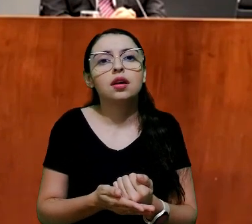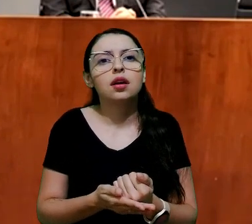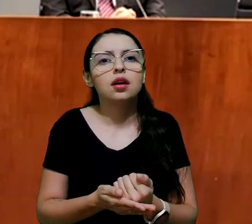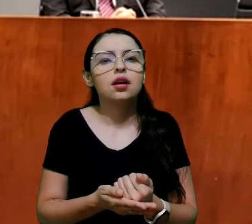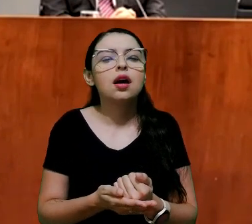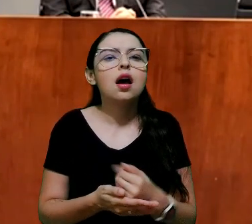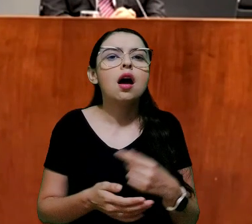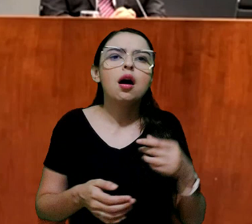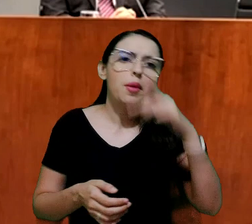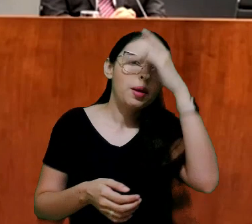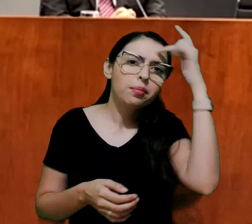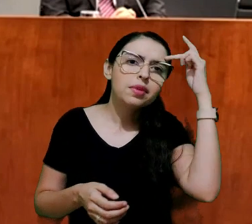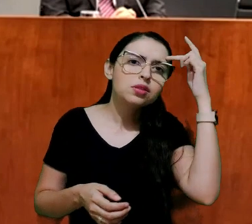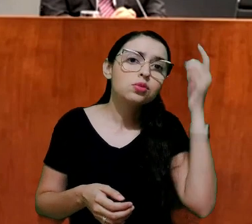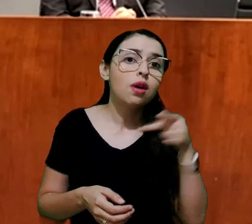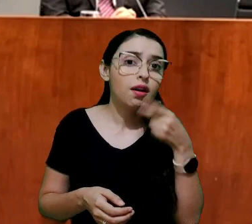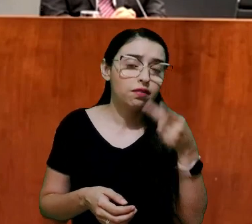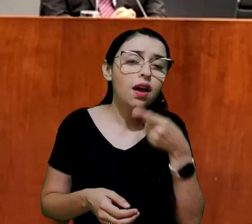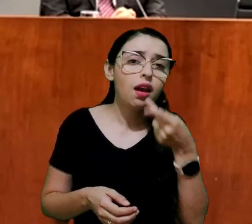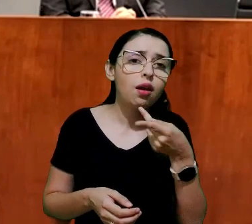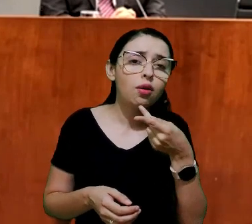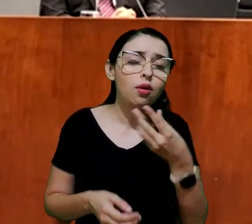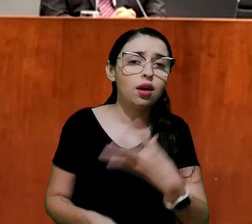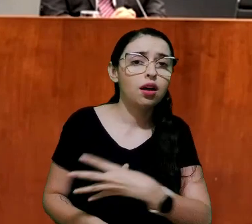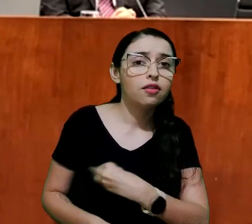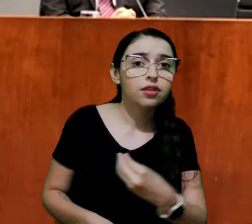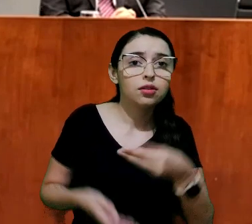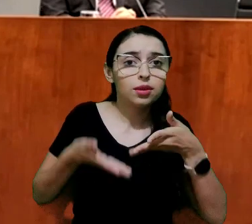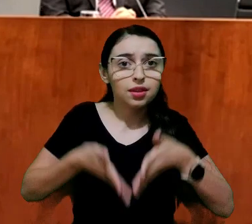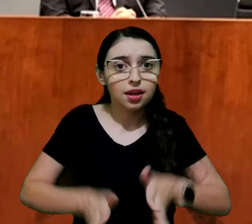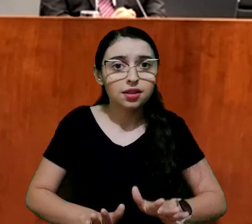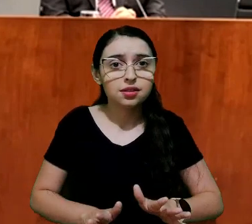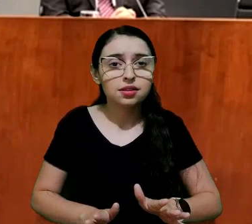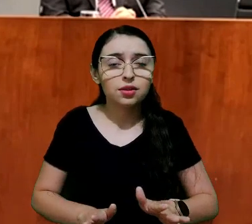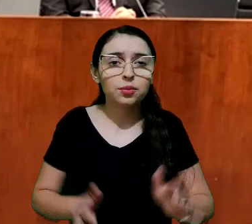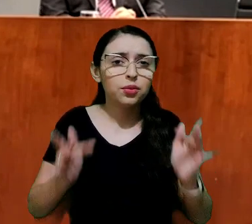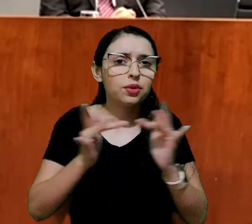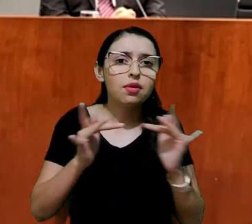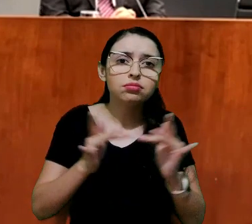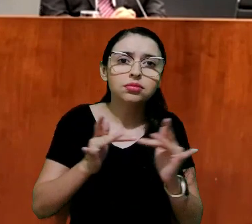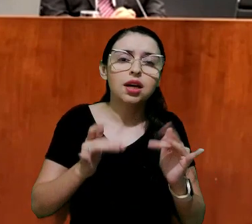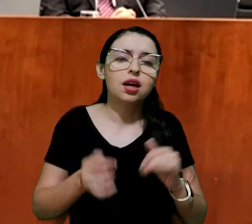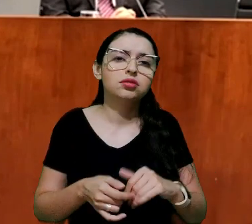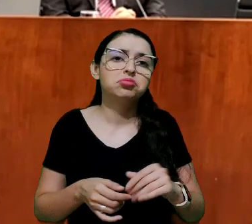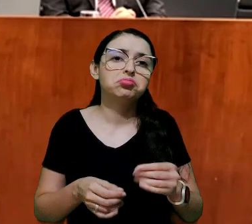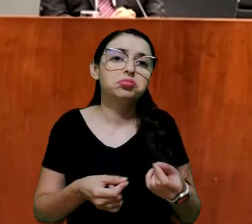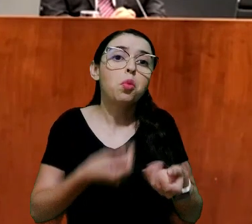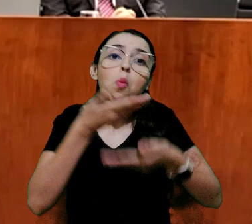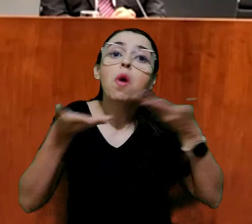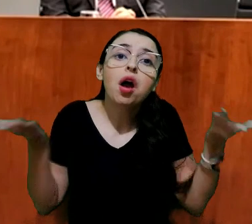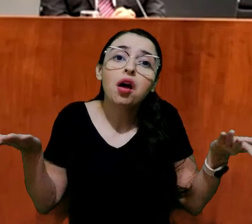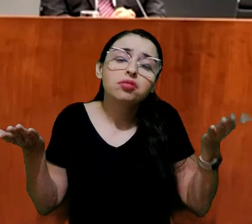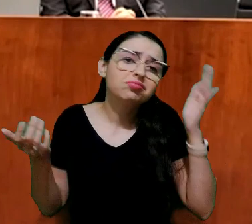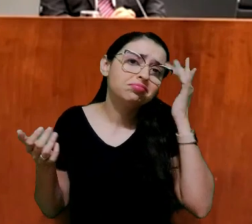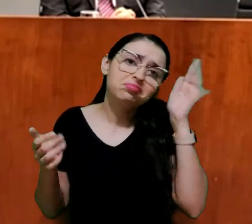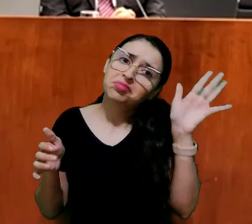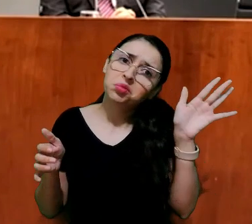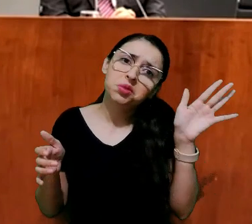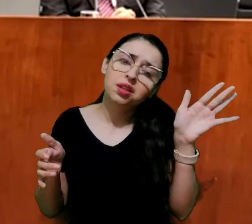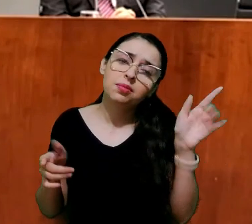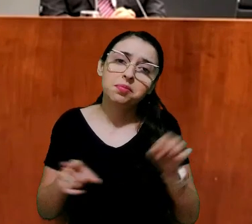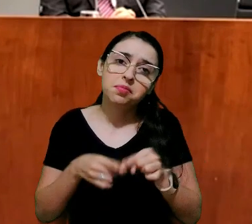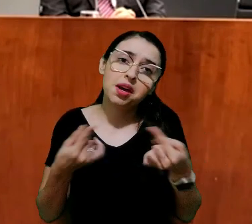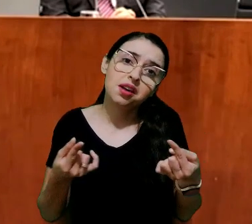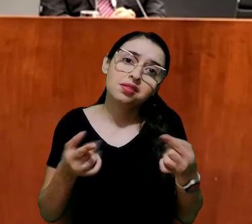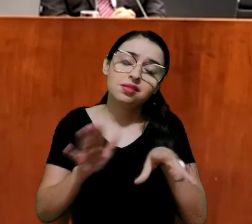filho nasceu por afetividade. Quando? Não se sabe. Mas está na lei, mas não é isso que está na lei,